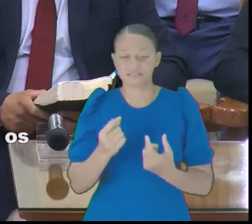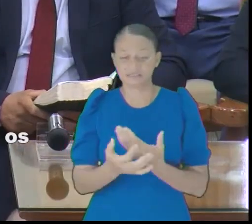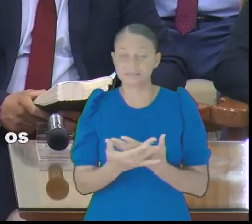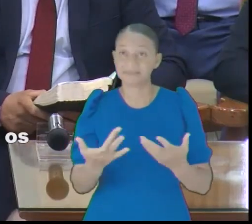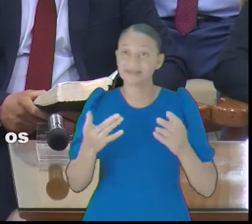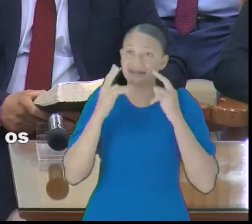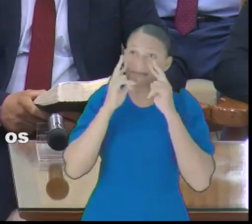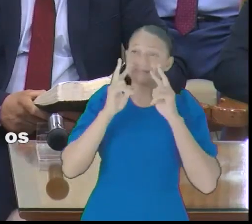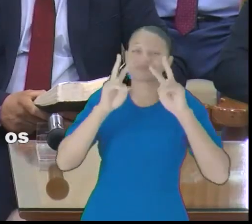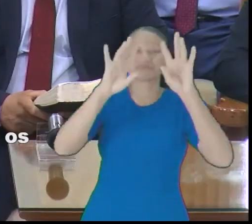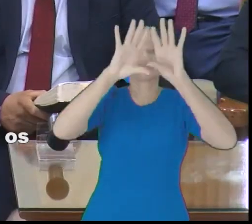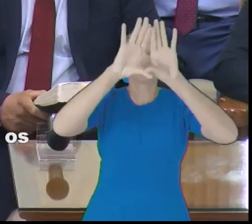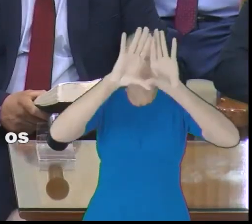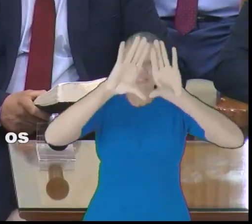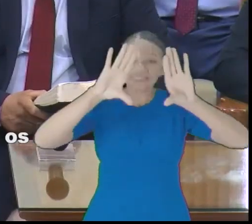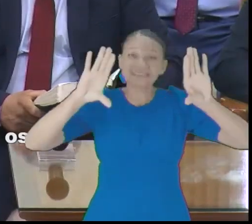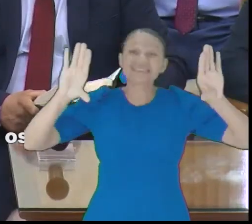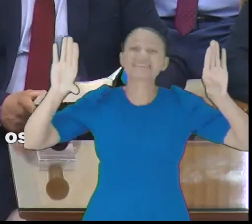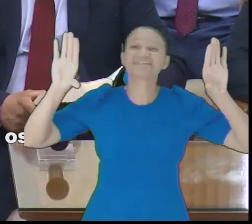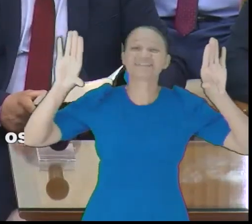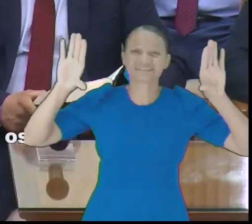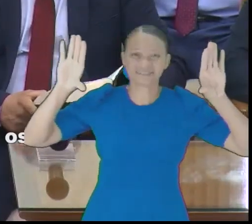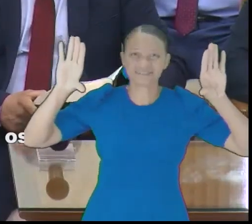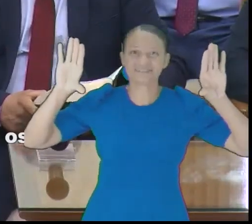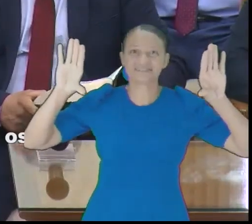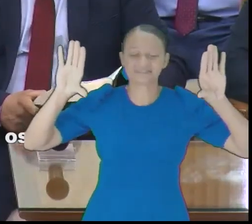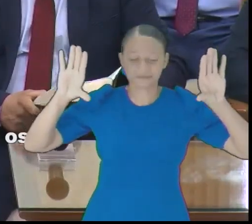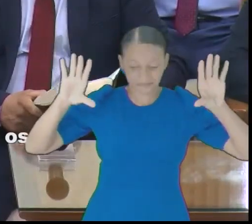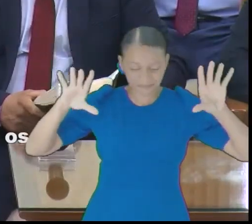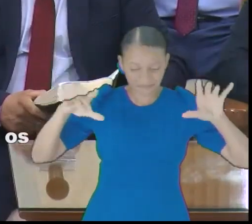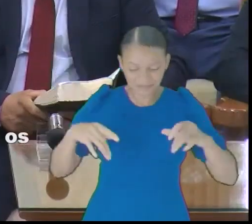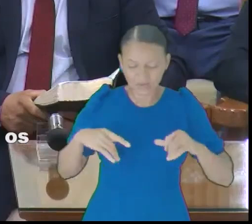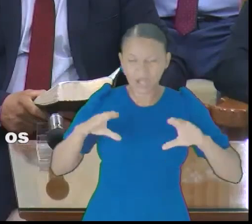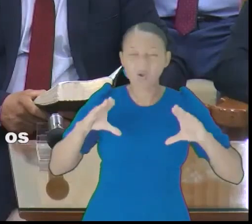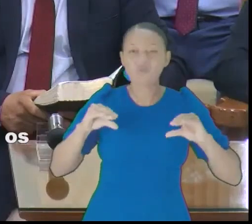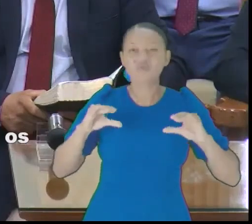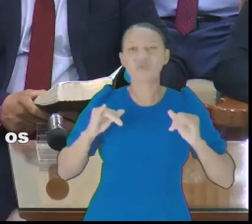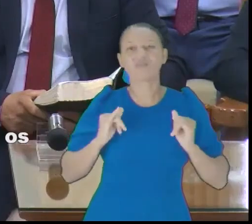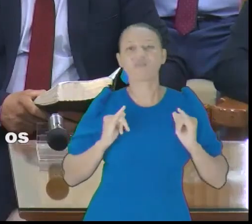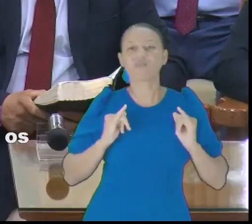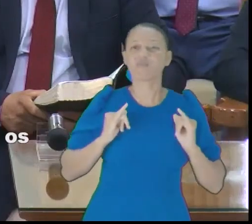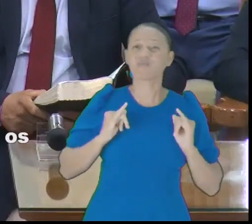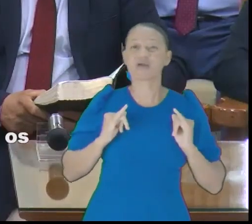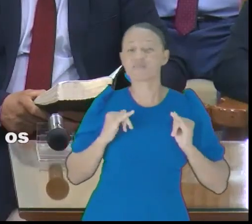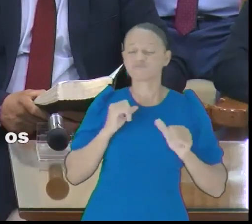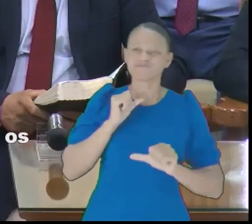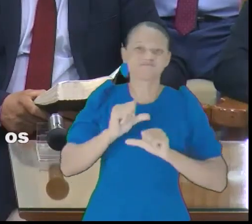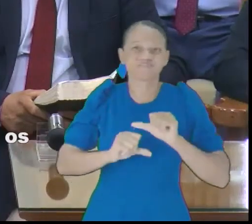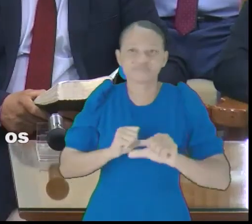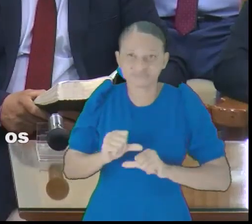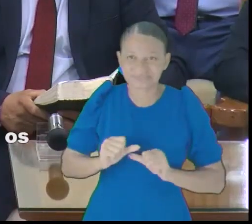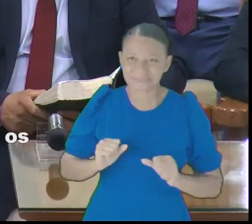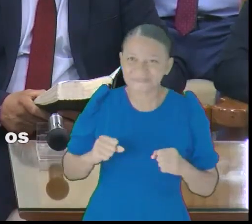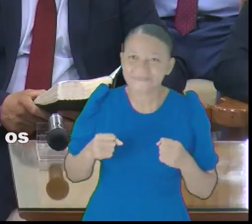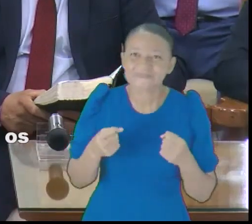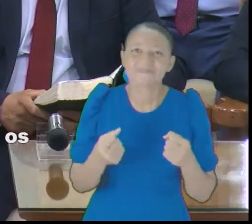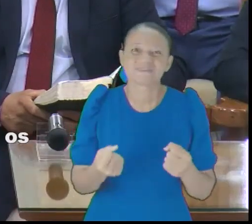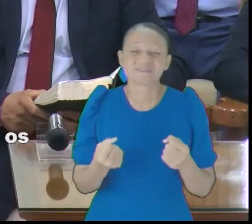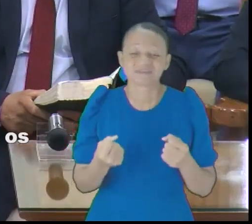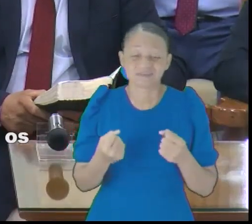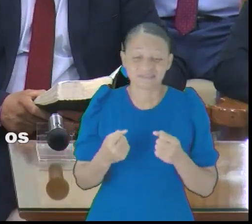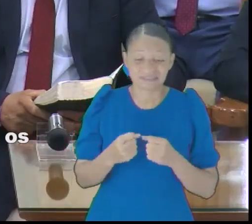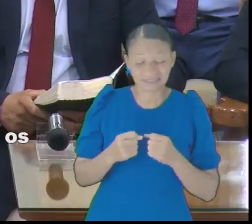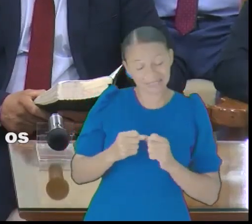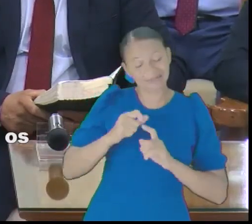o céu, é preciso sair da zona de conforto. Abraão estava dentro da